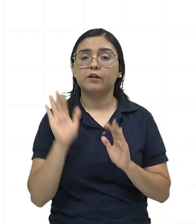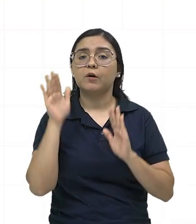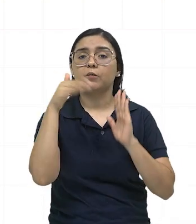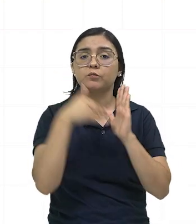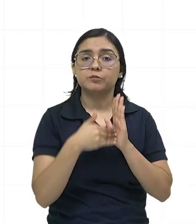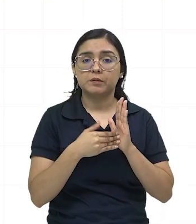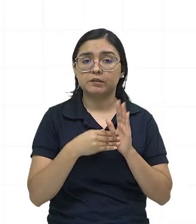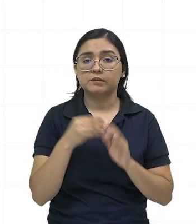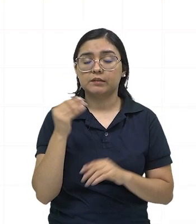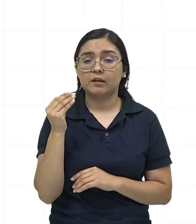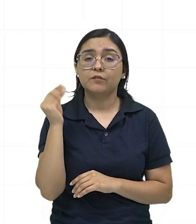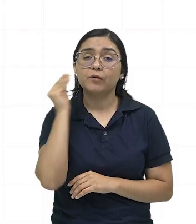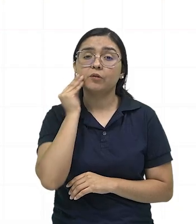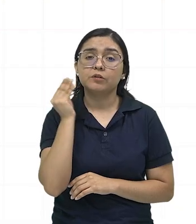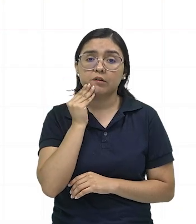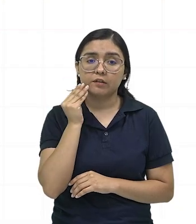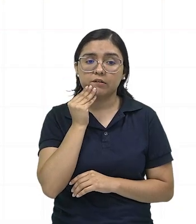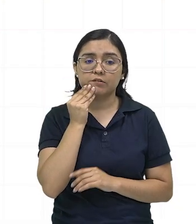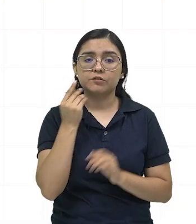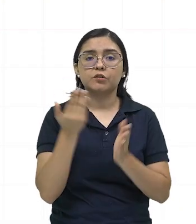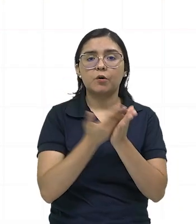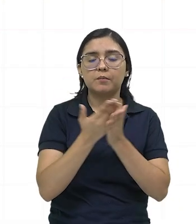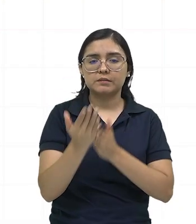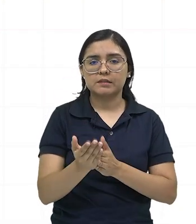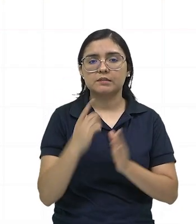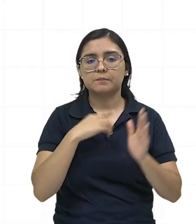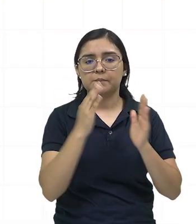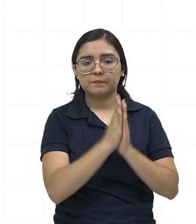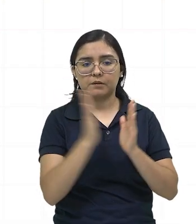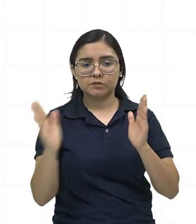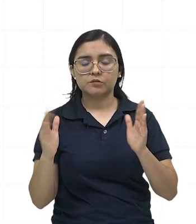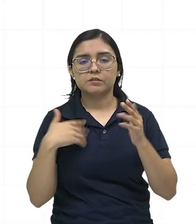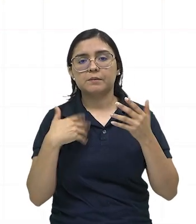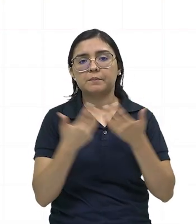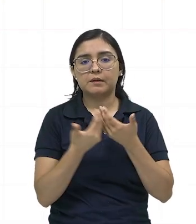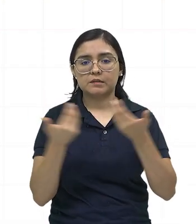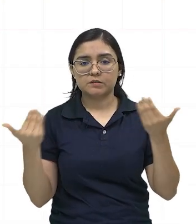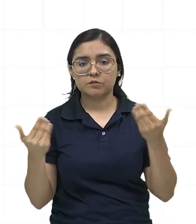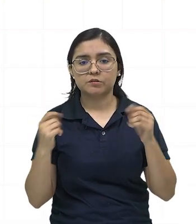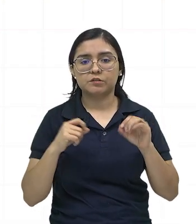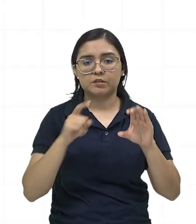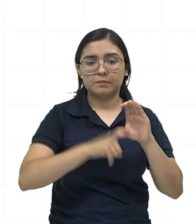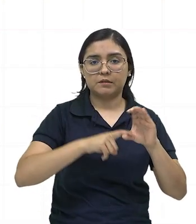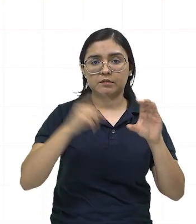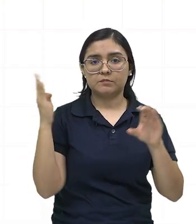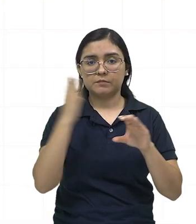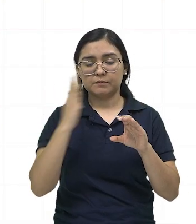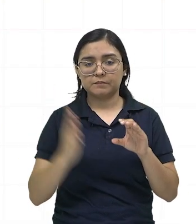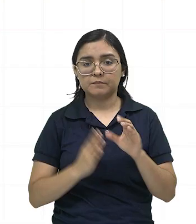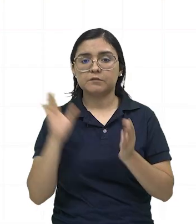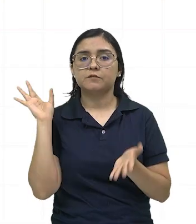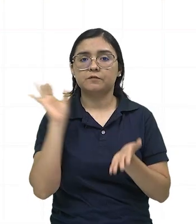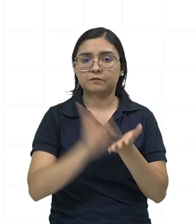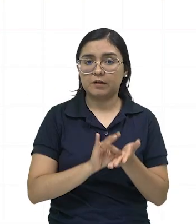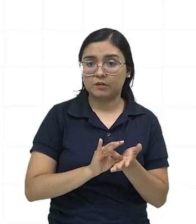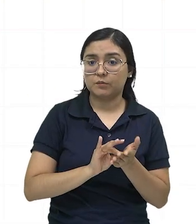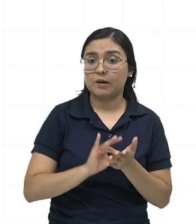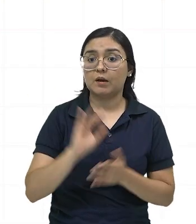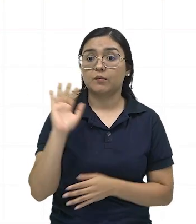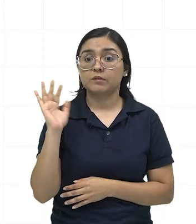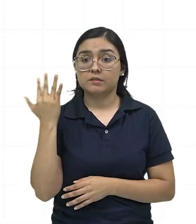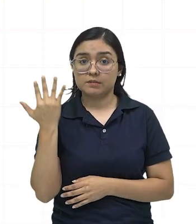última tentativa, né, de iniciar um processo de separação de independência do Brasil antes de fato que ela